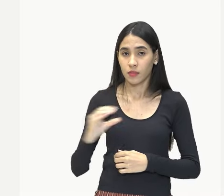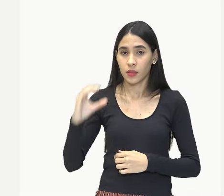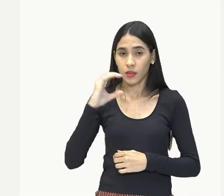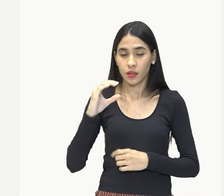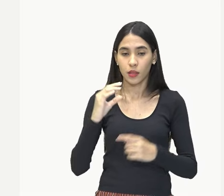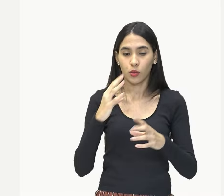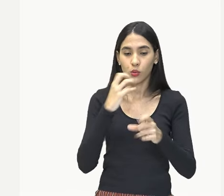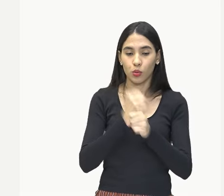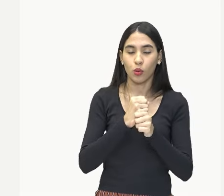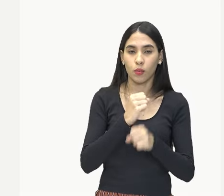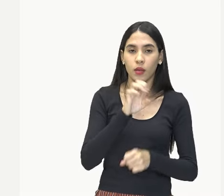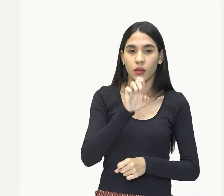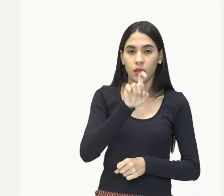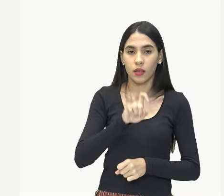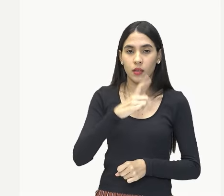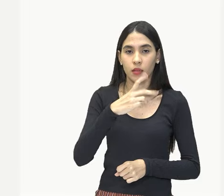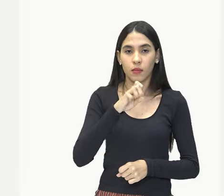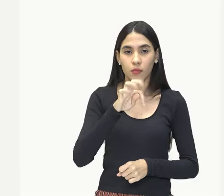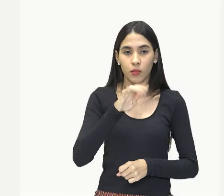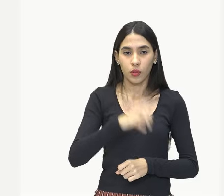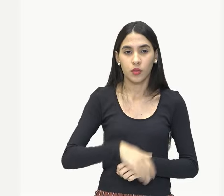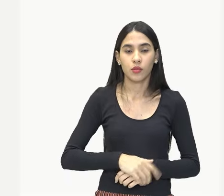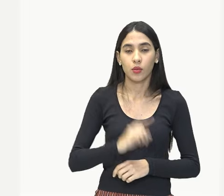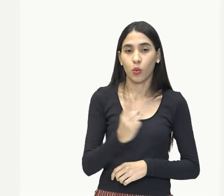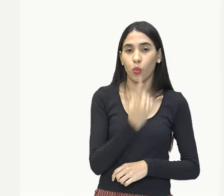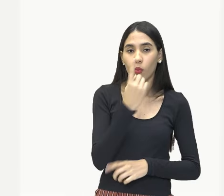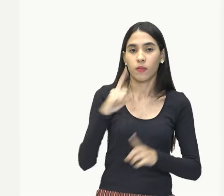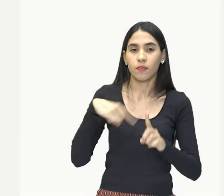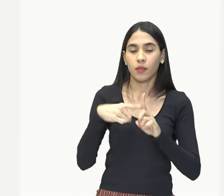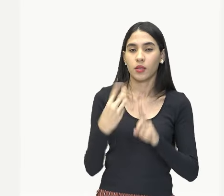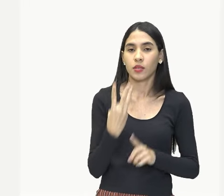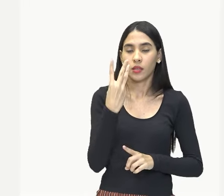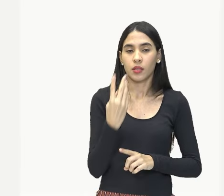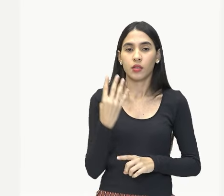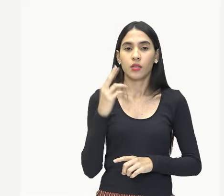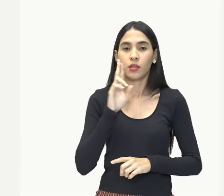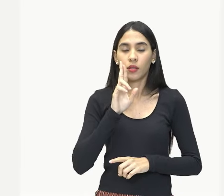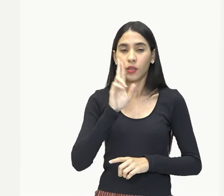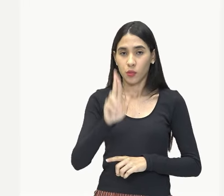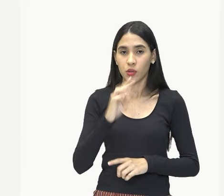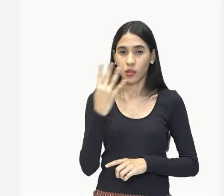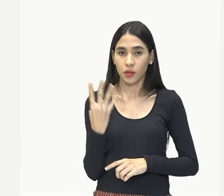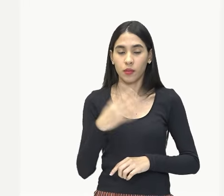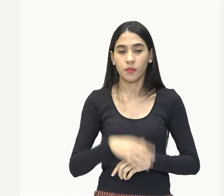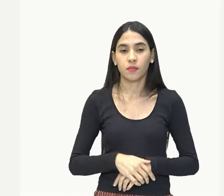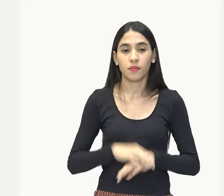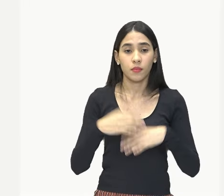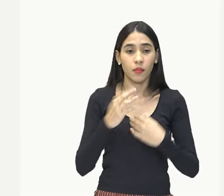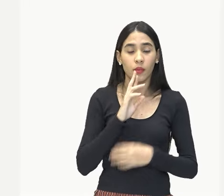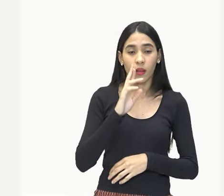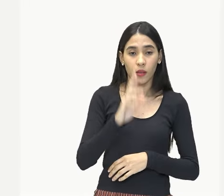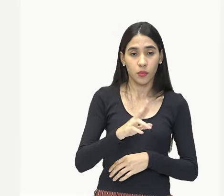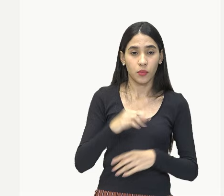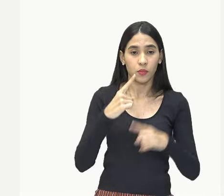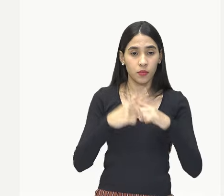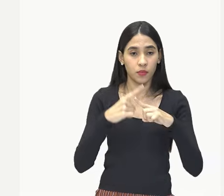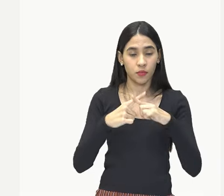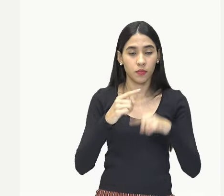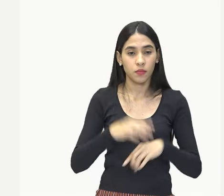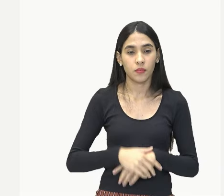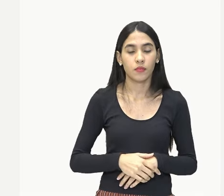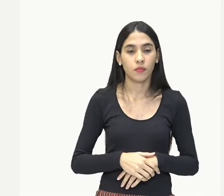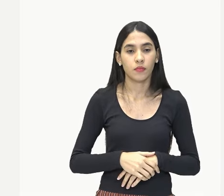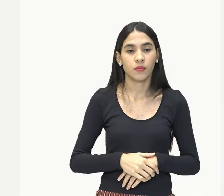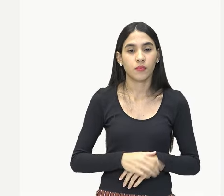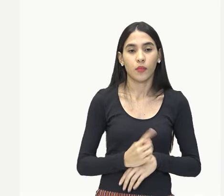os expoentes. 1 mais 3, 4. Então, o resultado aí da multiplicação entre